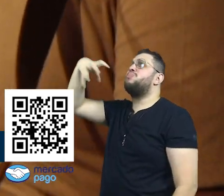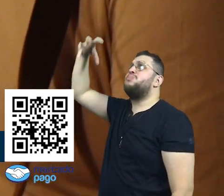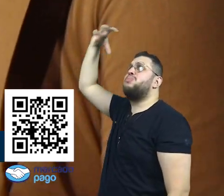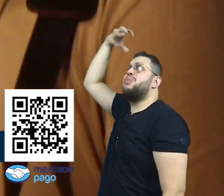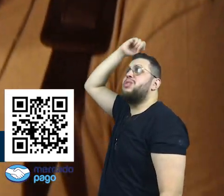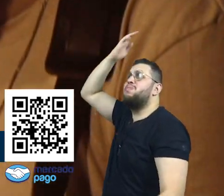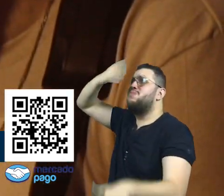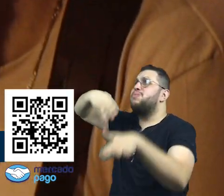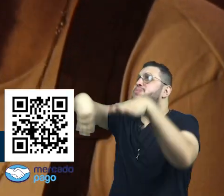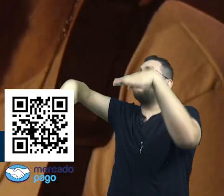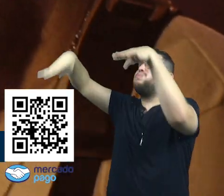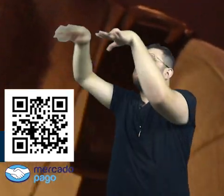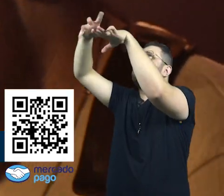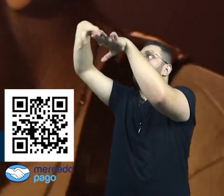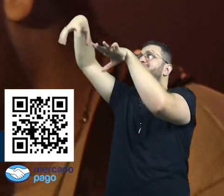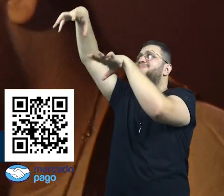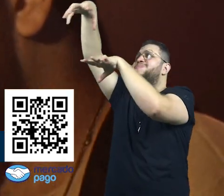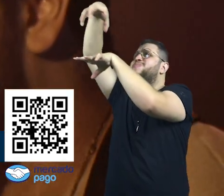viver. Rei dos